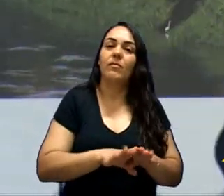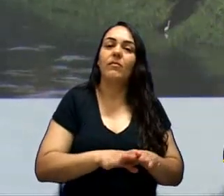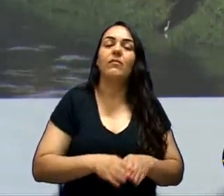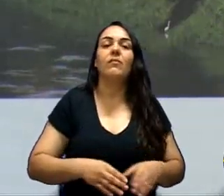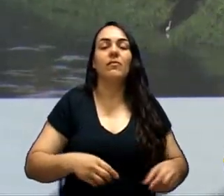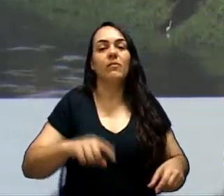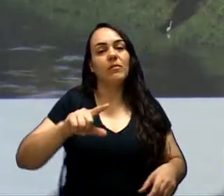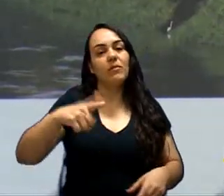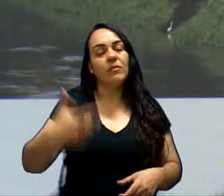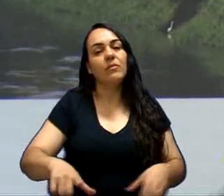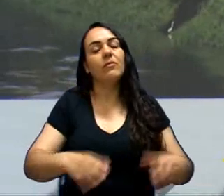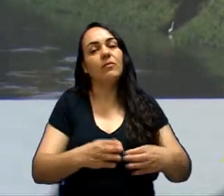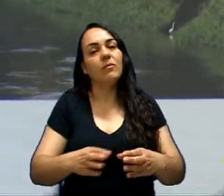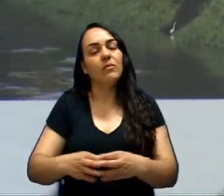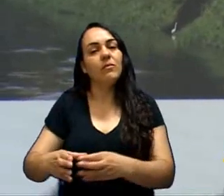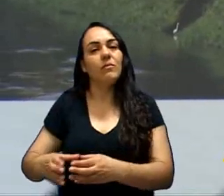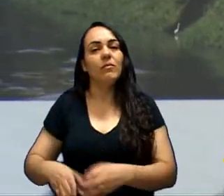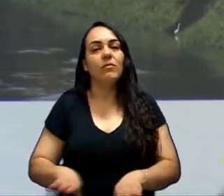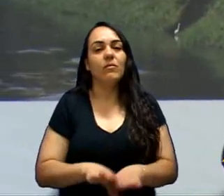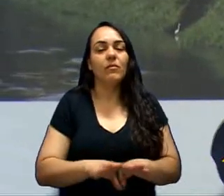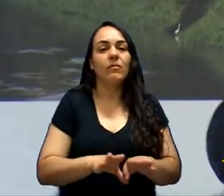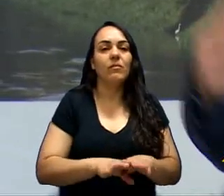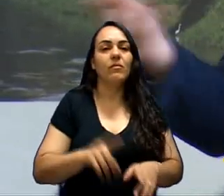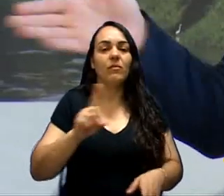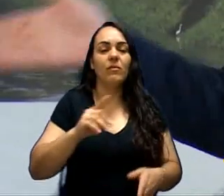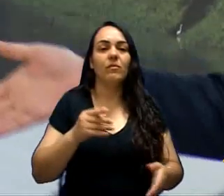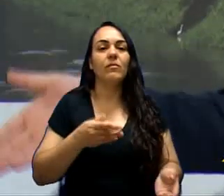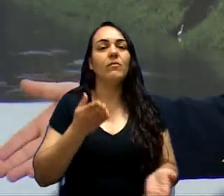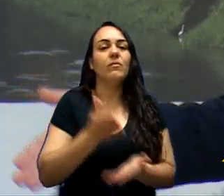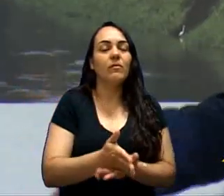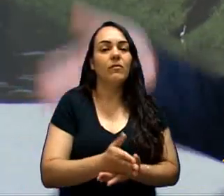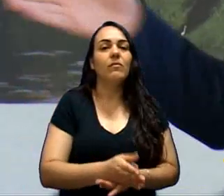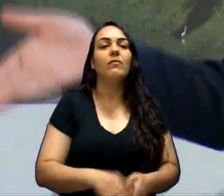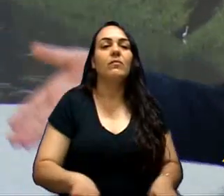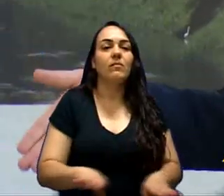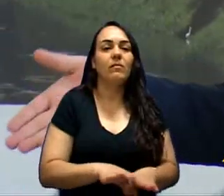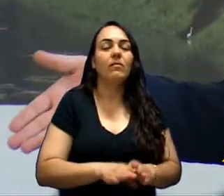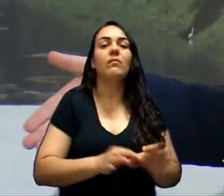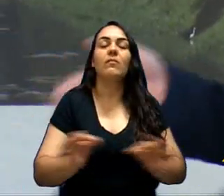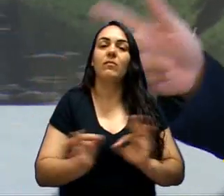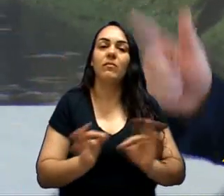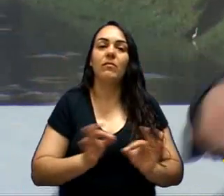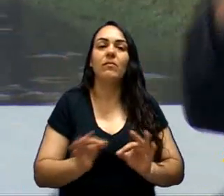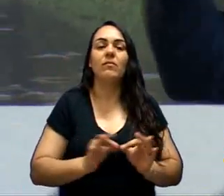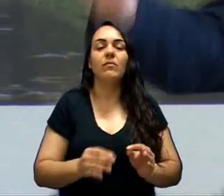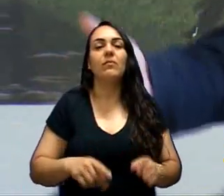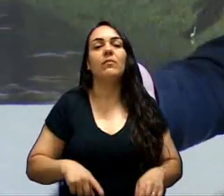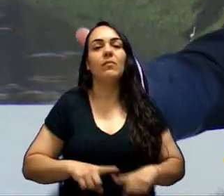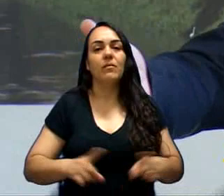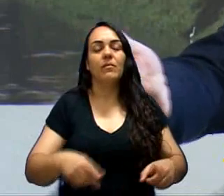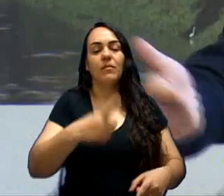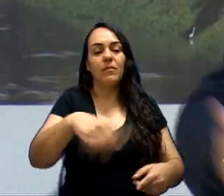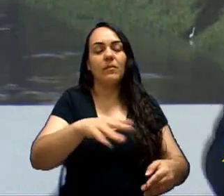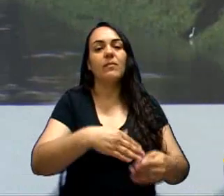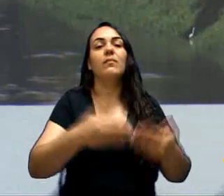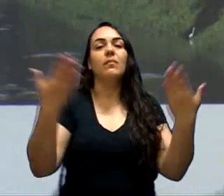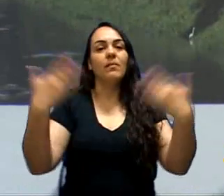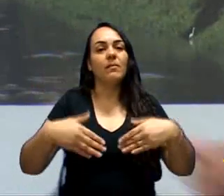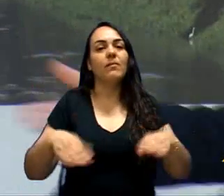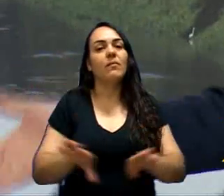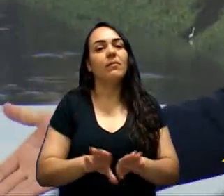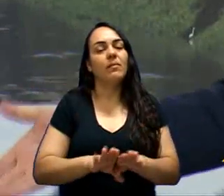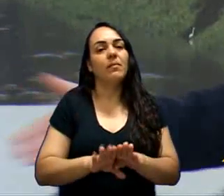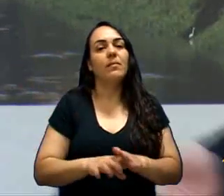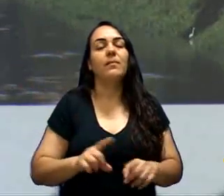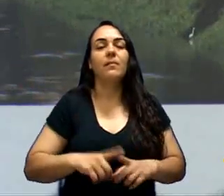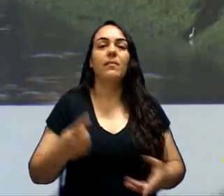outras comissões ainda. Então, a gente não tem acesso a ele antes de passar por aqui. É aprovada a deliberação, depois que vai para a Comissão de Justiça. Mas